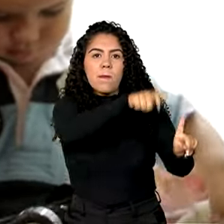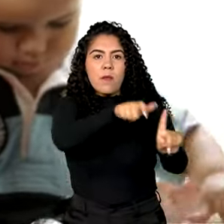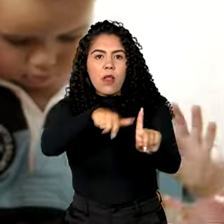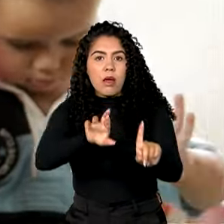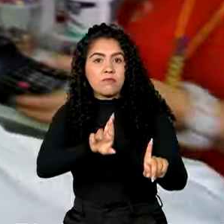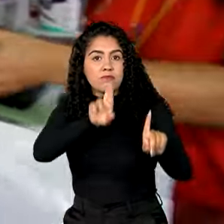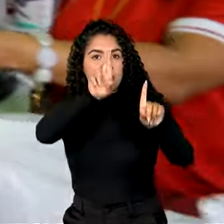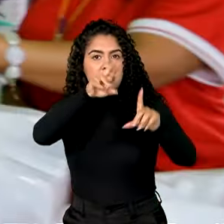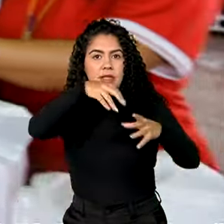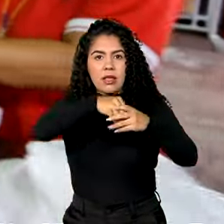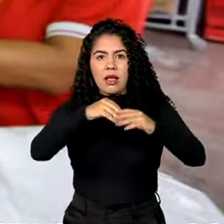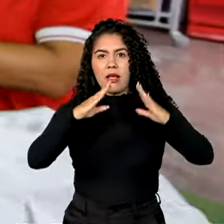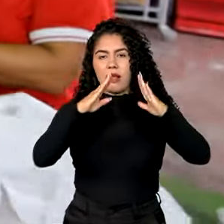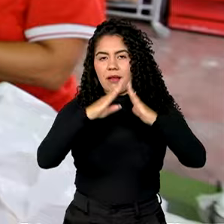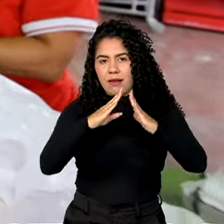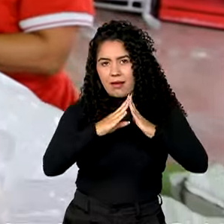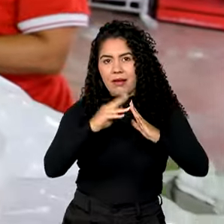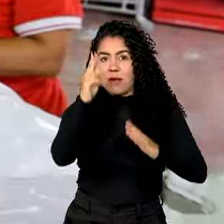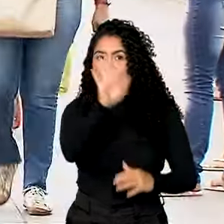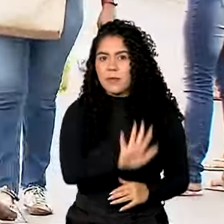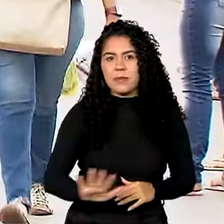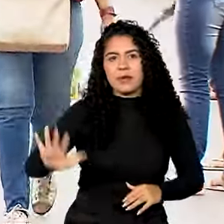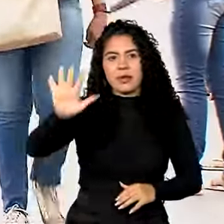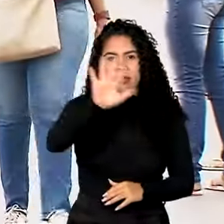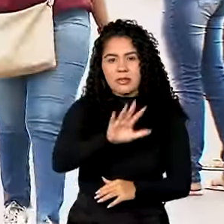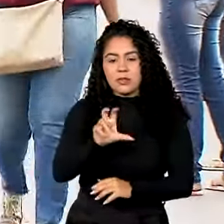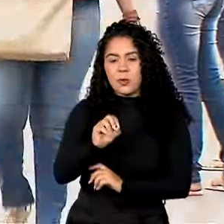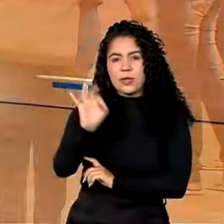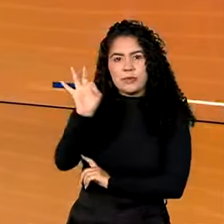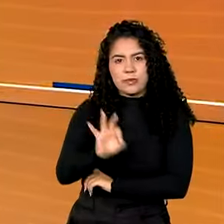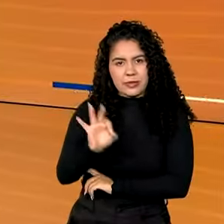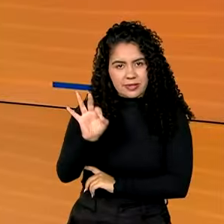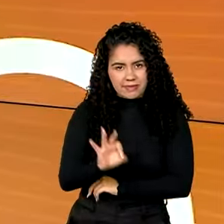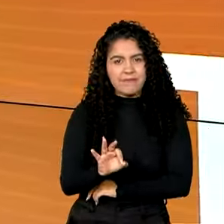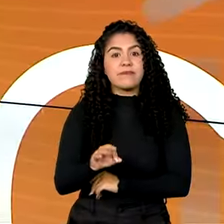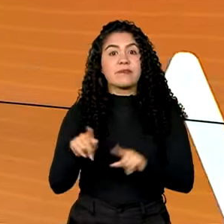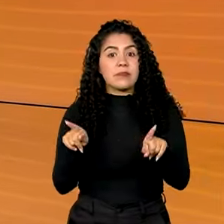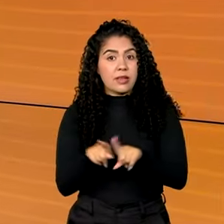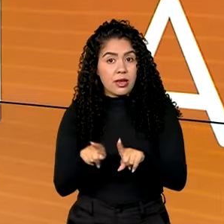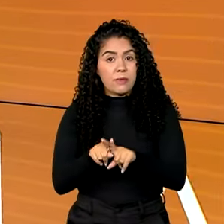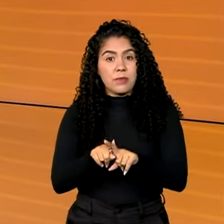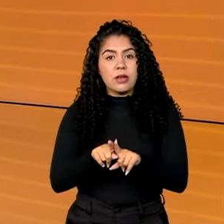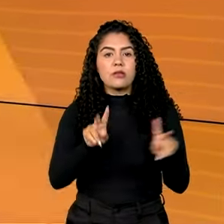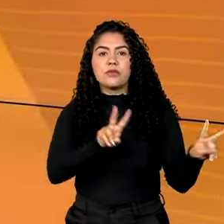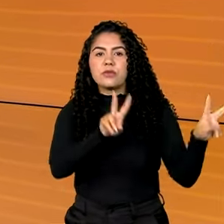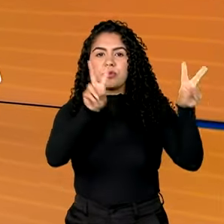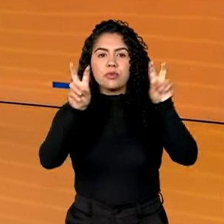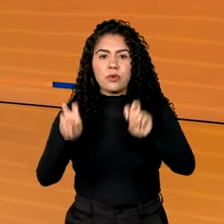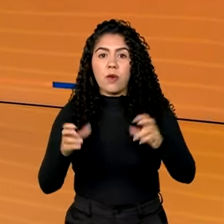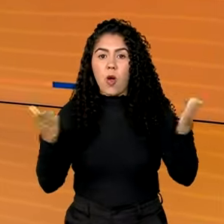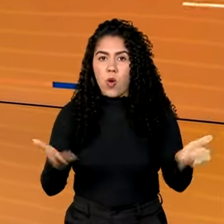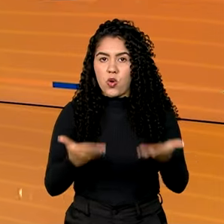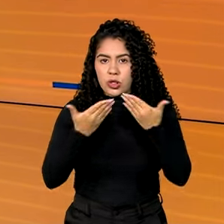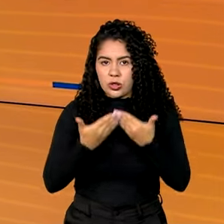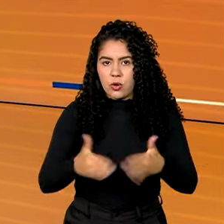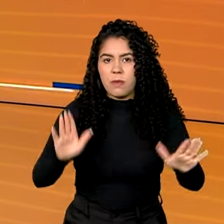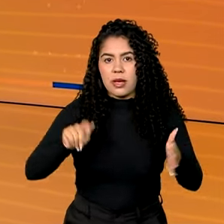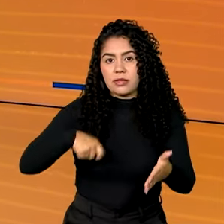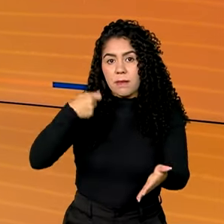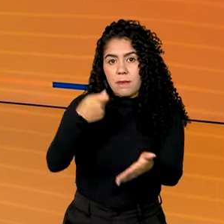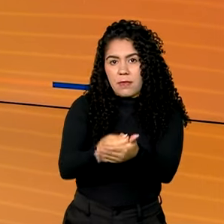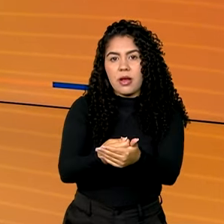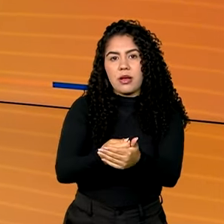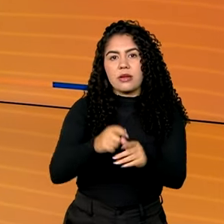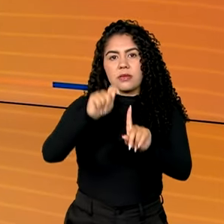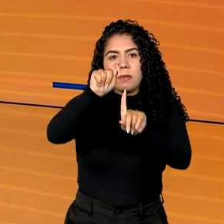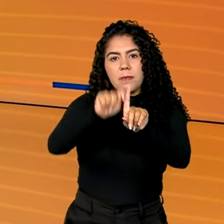país. Elas já comandam quase metade das famílias brasileiras. Veja também, começa hoje o pagamento da parcela de outubro